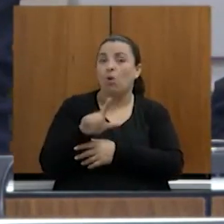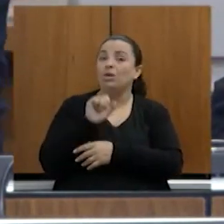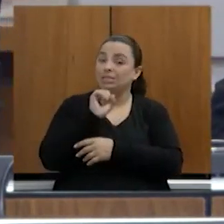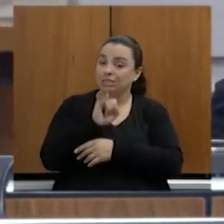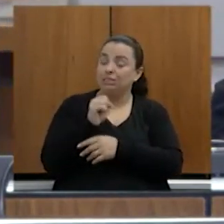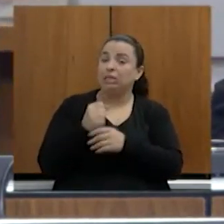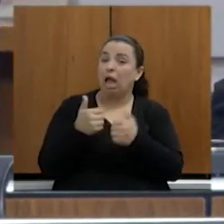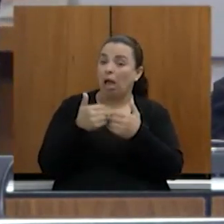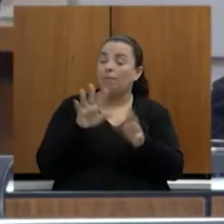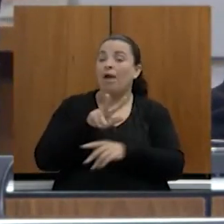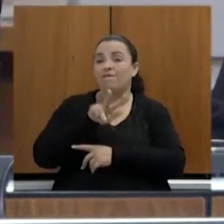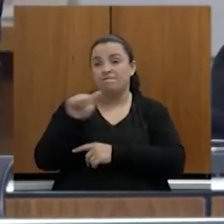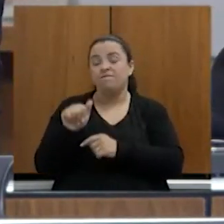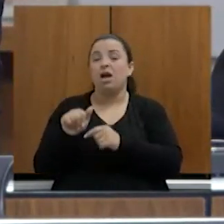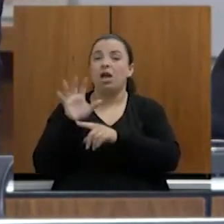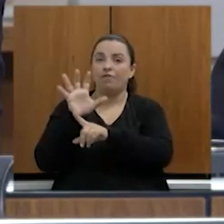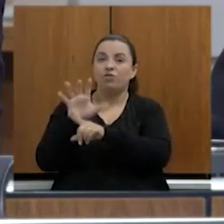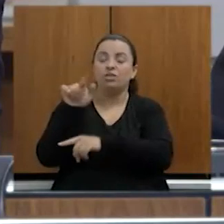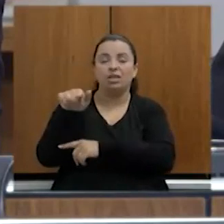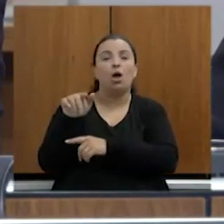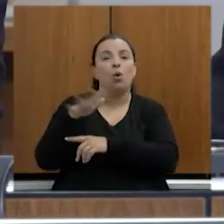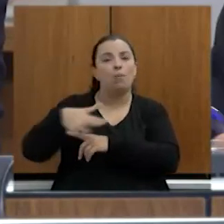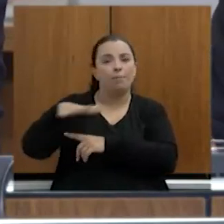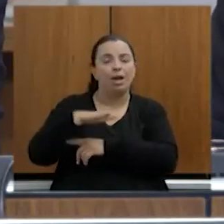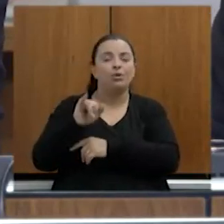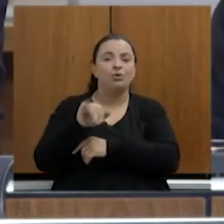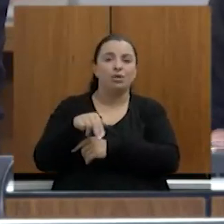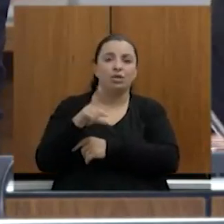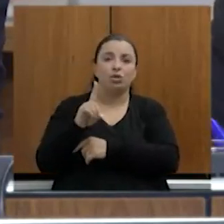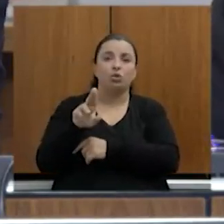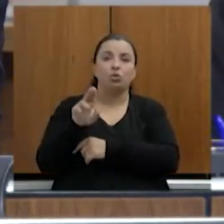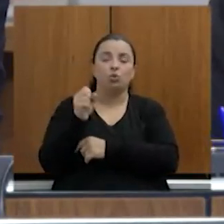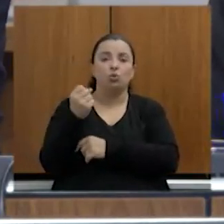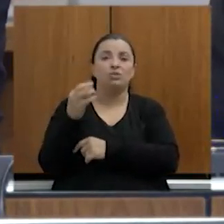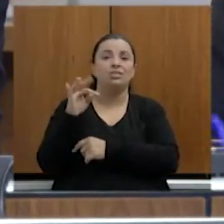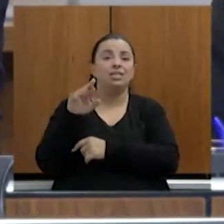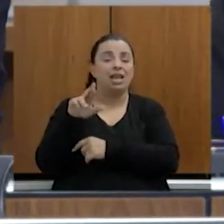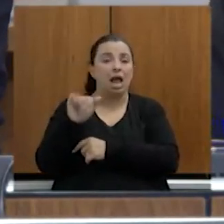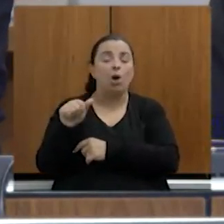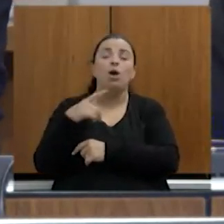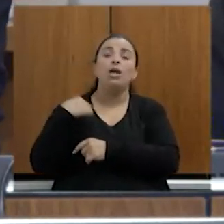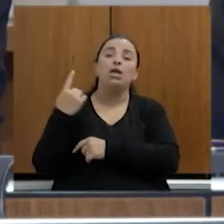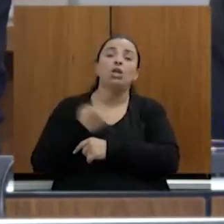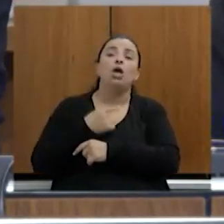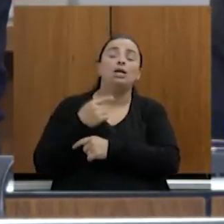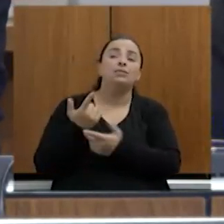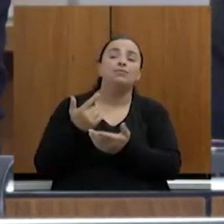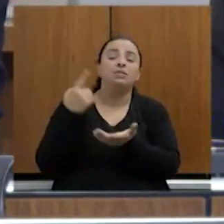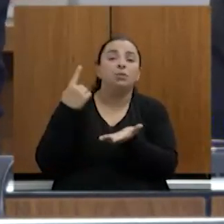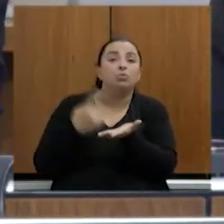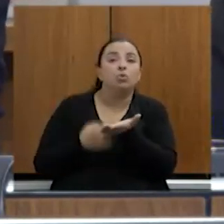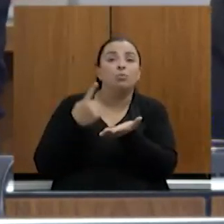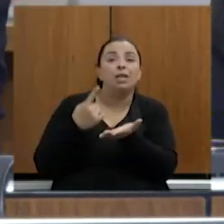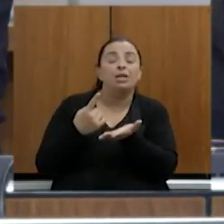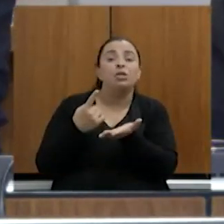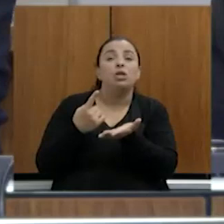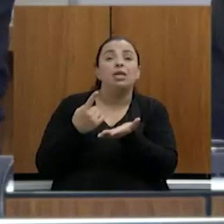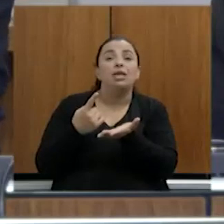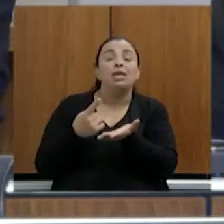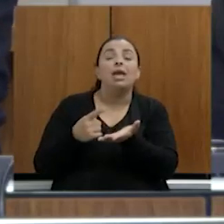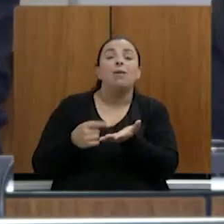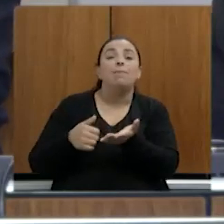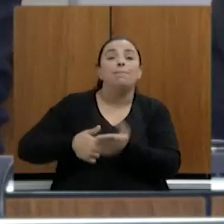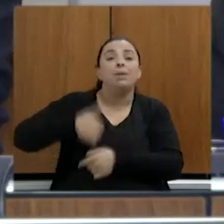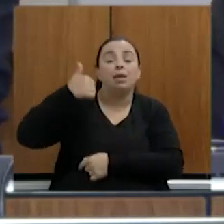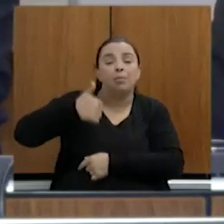esteve conosco e nós fizemos um acordo de iniciar a regularização fundiária desse bairro Antes